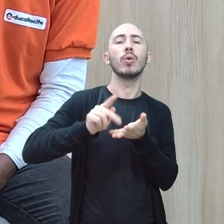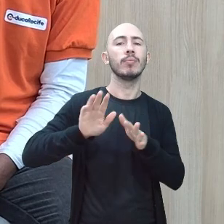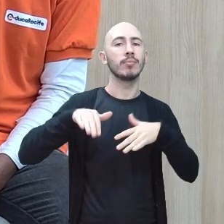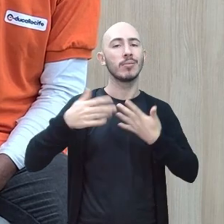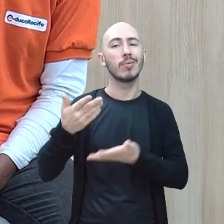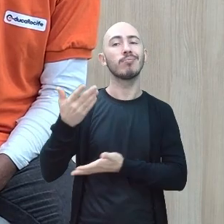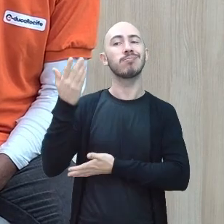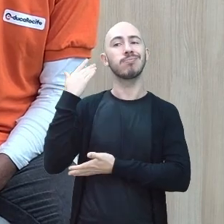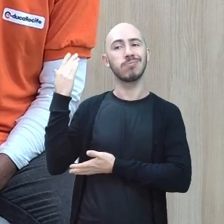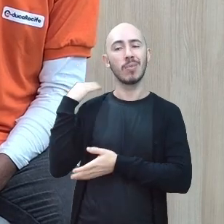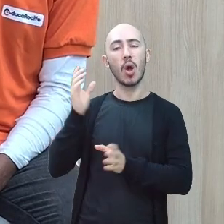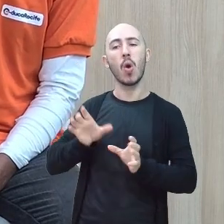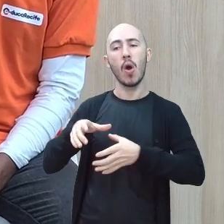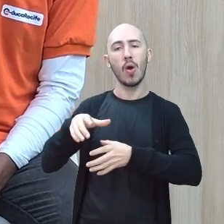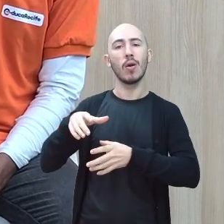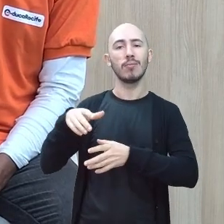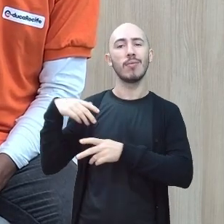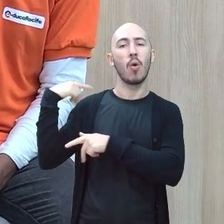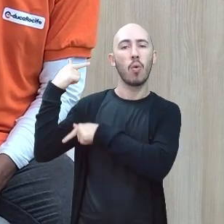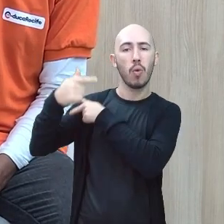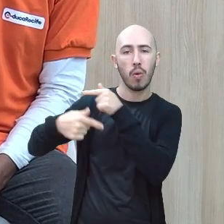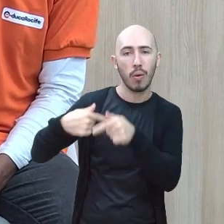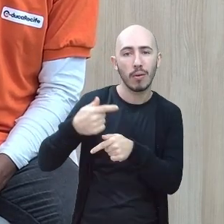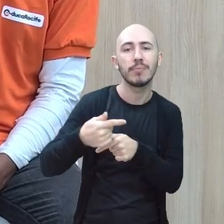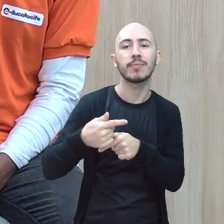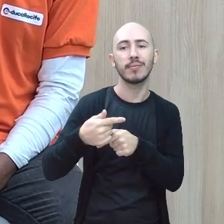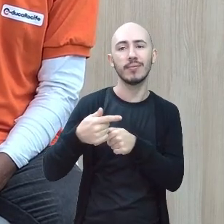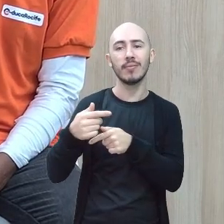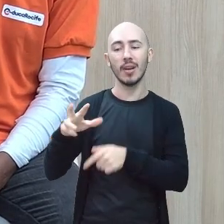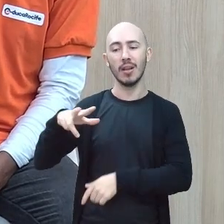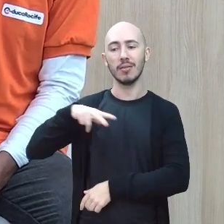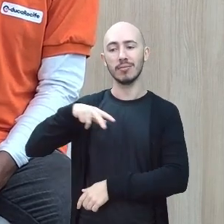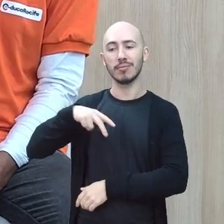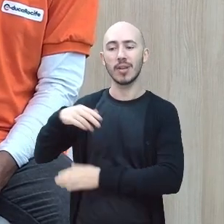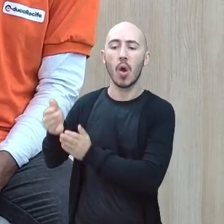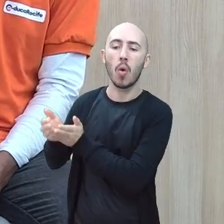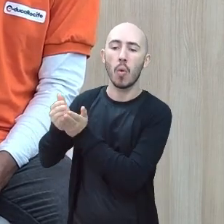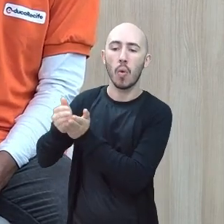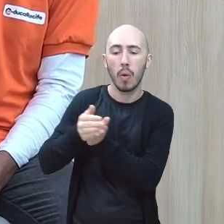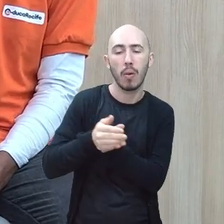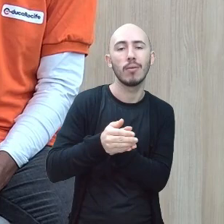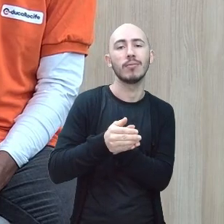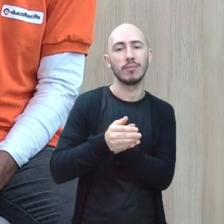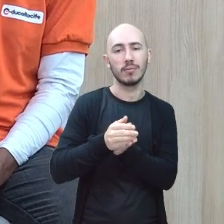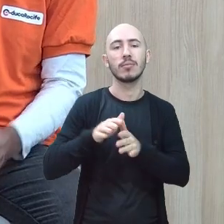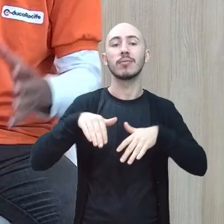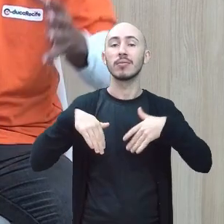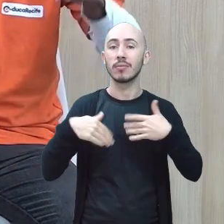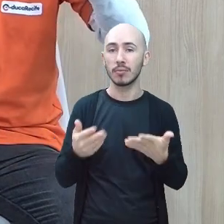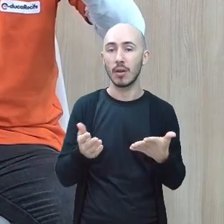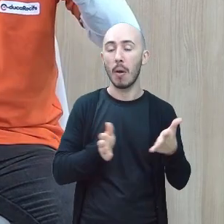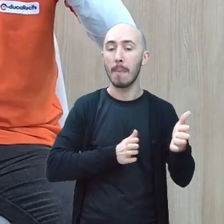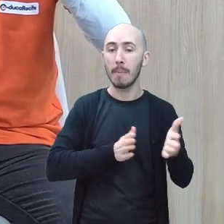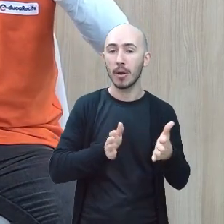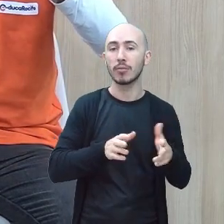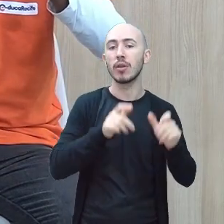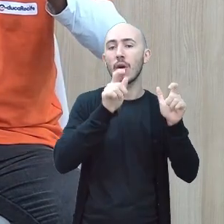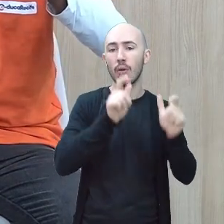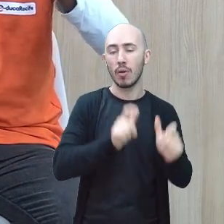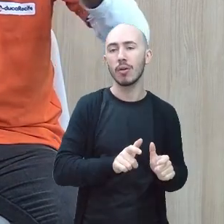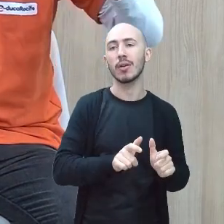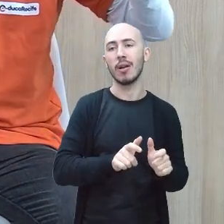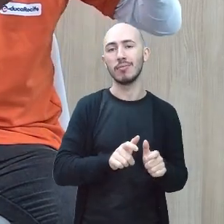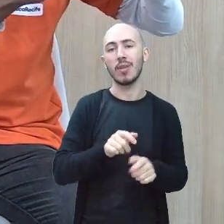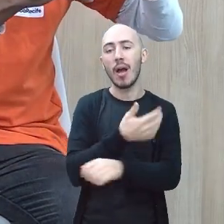ancestrais foram tão puros que quando os colonizadores chegaram aqui, Fernando Noronha passou 30 anos explorando o pau-brasil